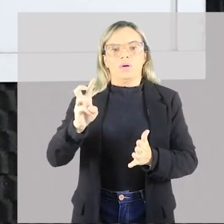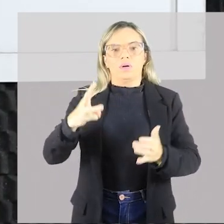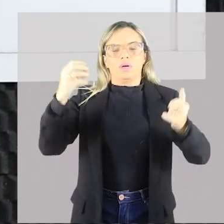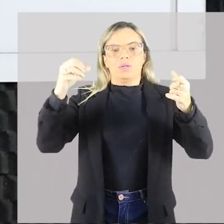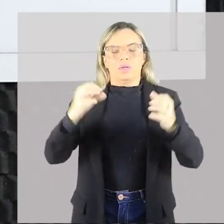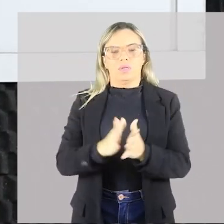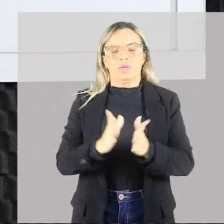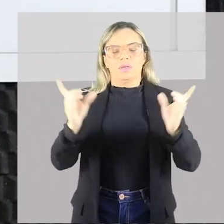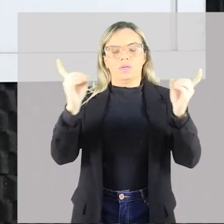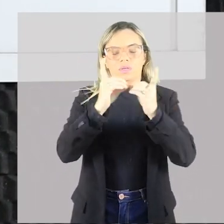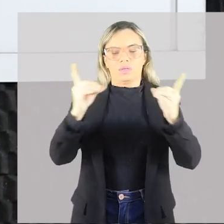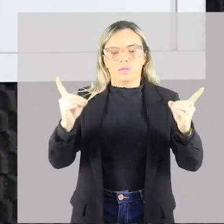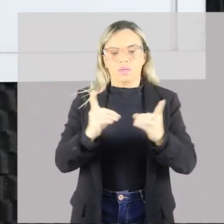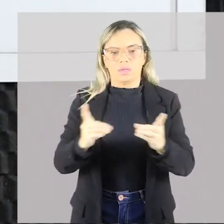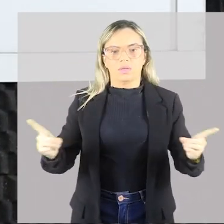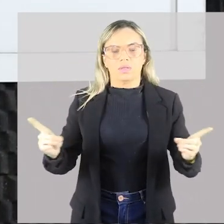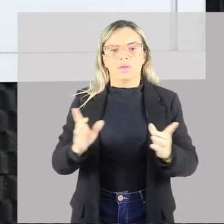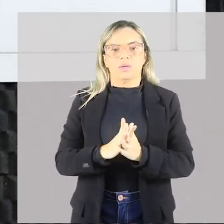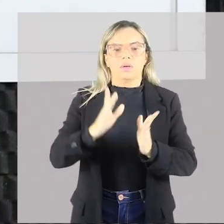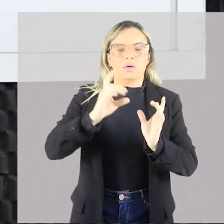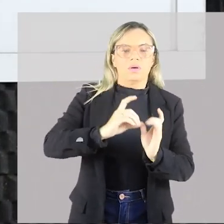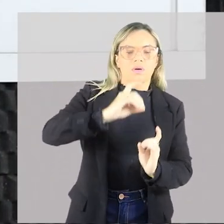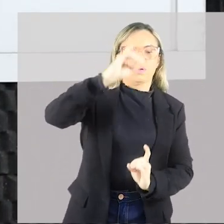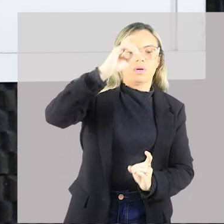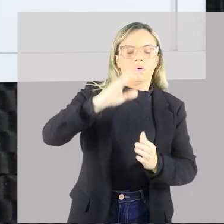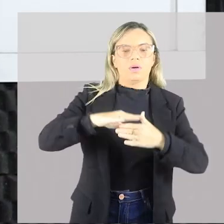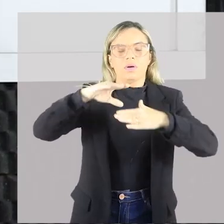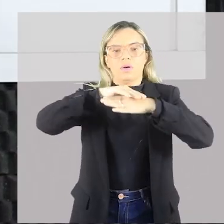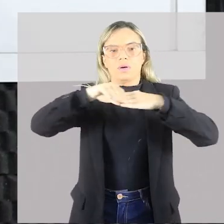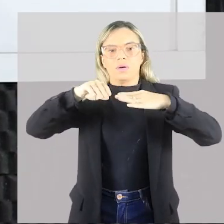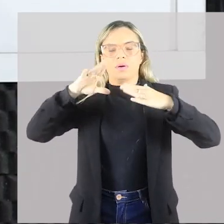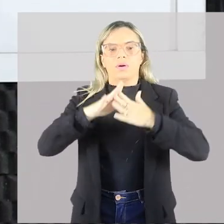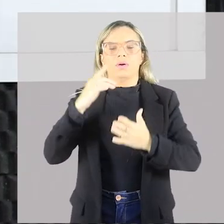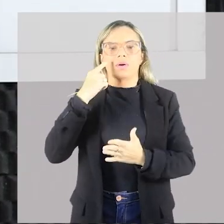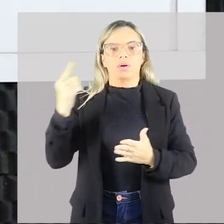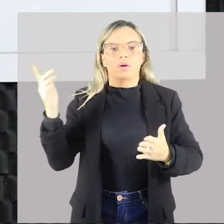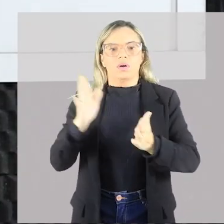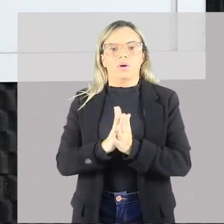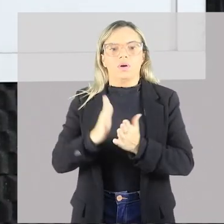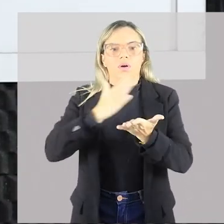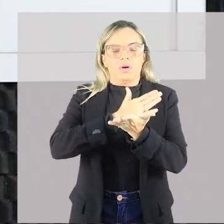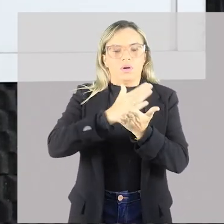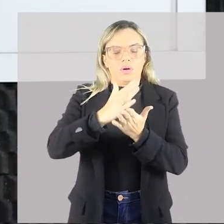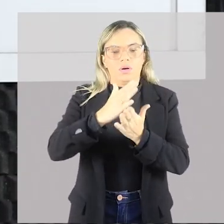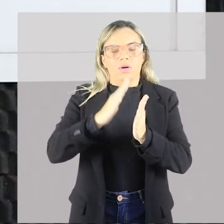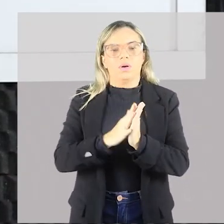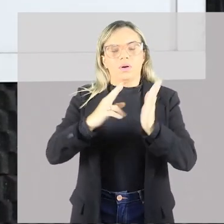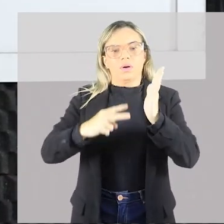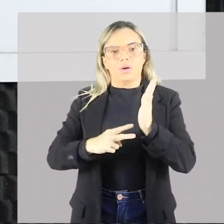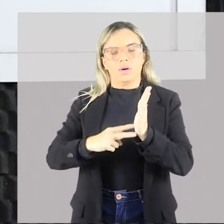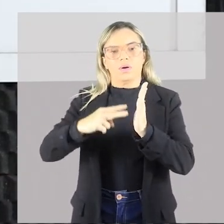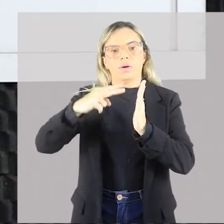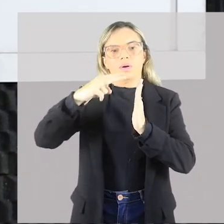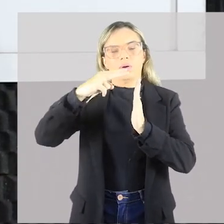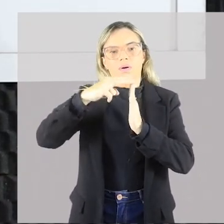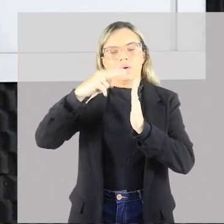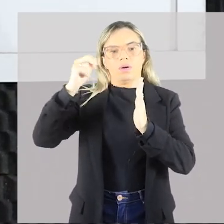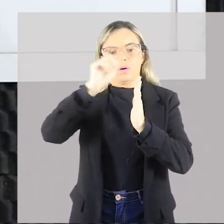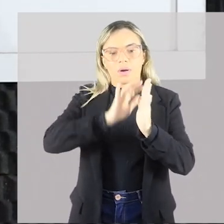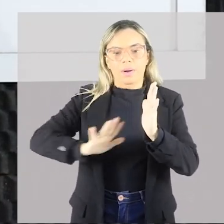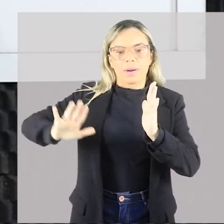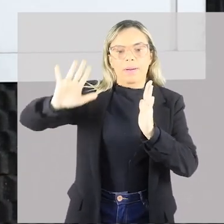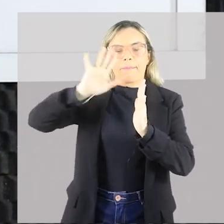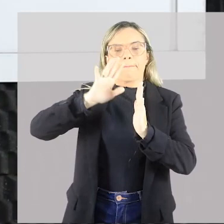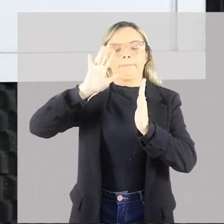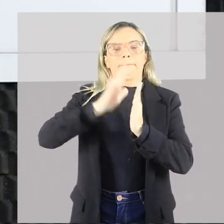e altura. Tá? E a gente vai começar falando do prisma. Essa aula é sobre o prisma. Ele é uma figura